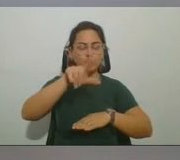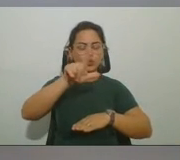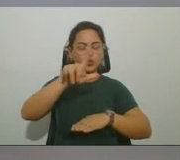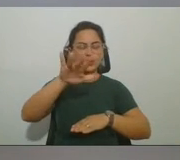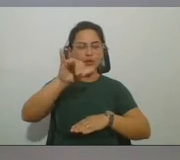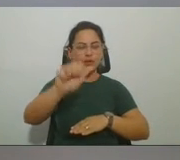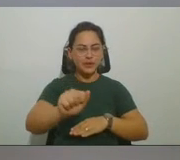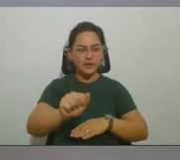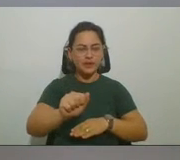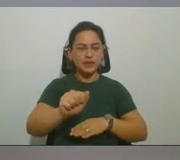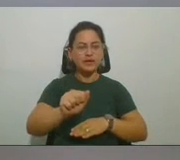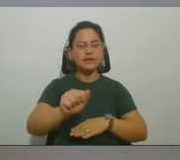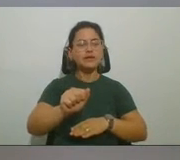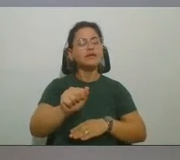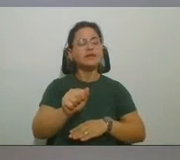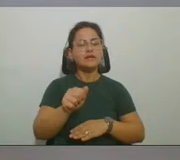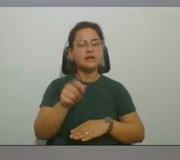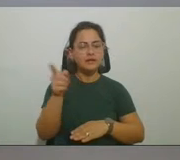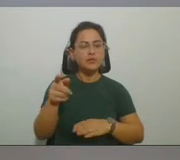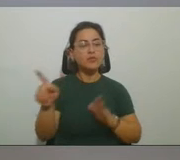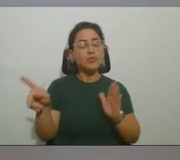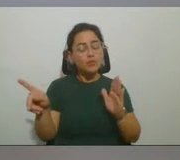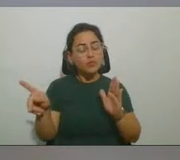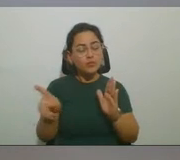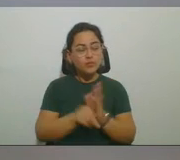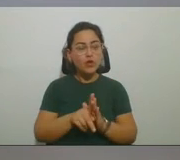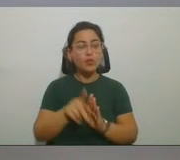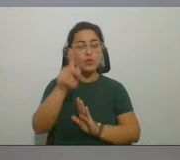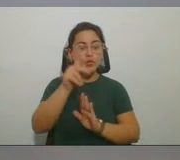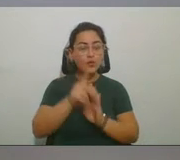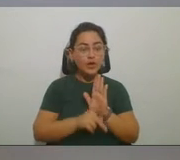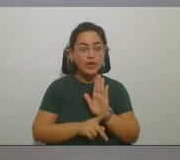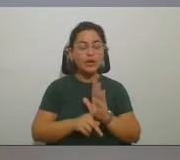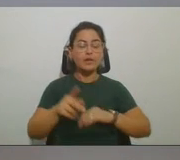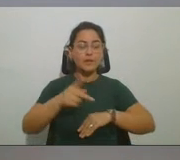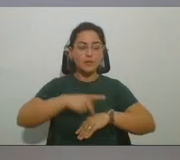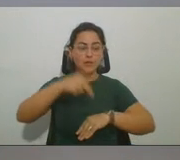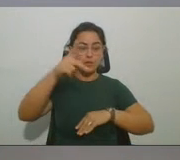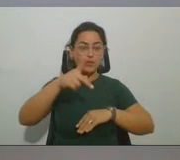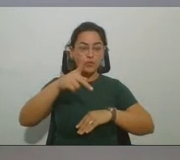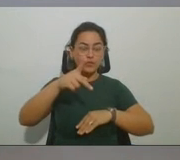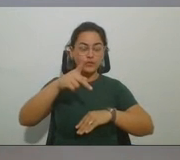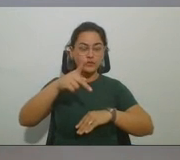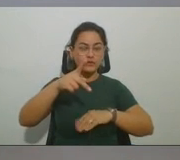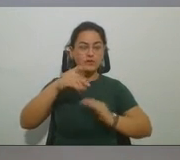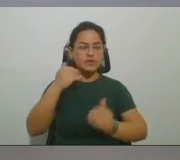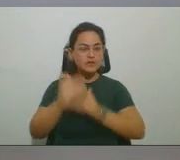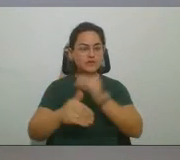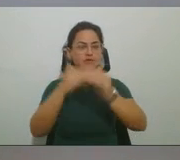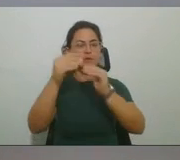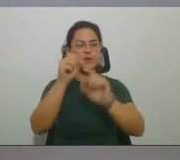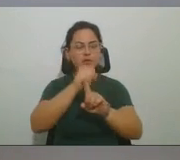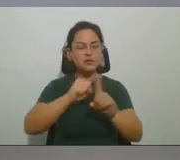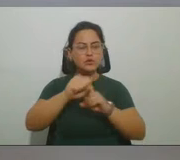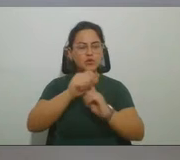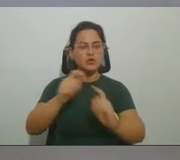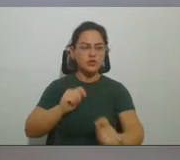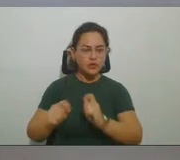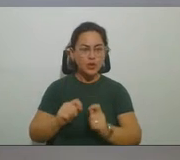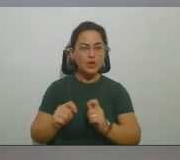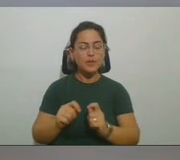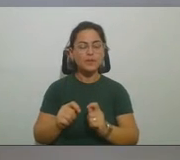Sabino Baldessar, do Programa de Pós-Graduação em Desenvolvimento Socioeconômico, a quem eu passo